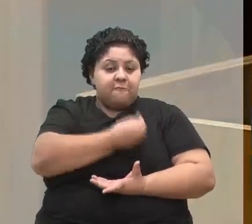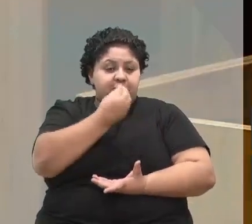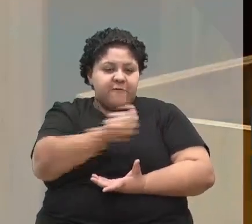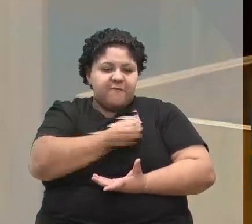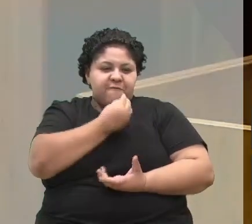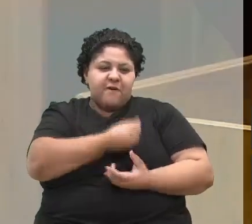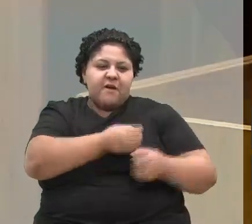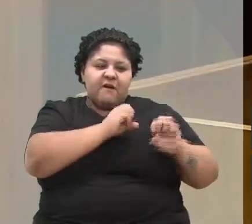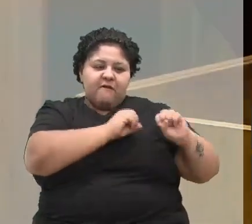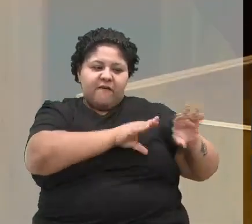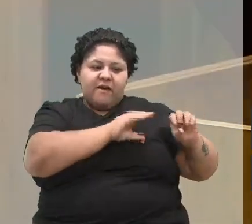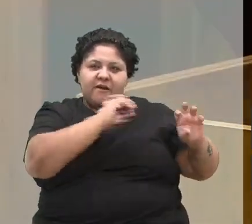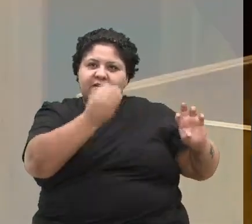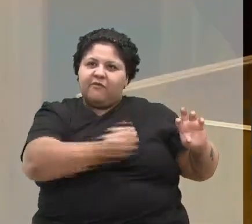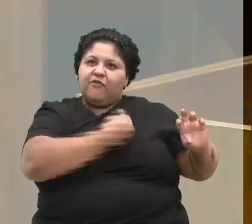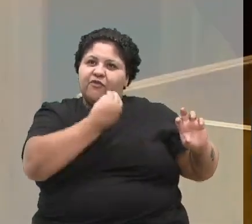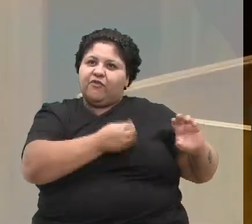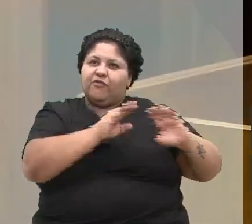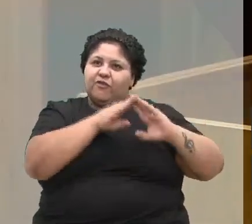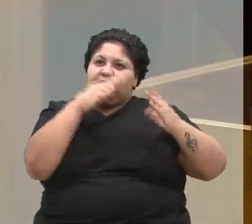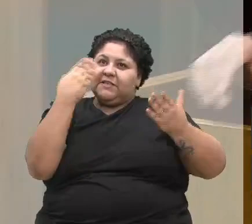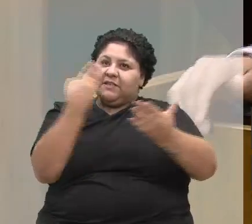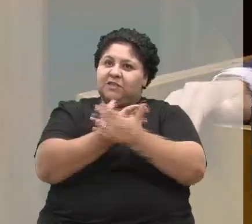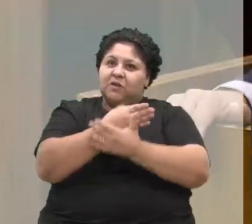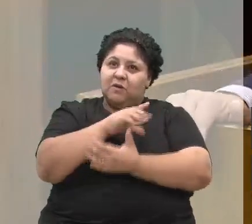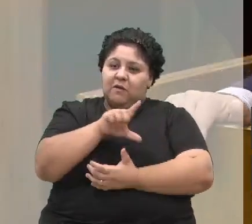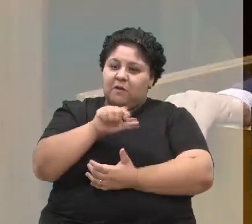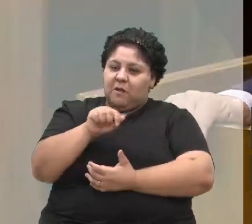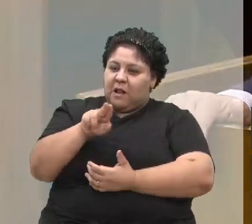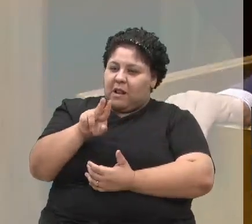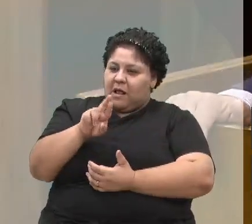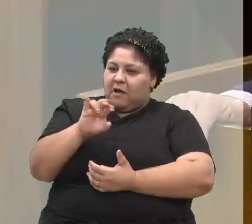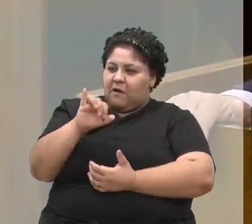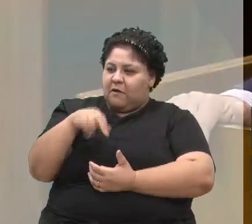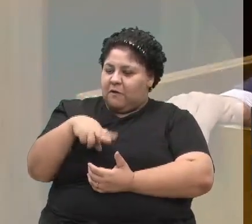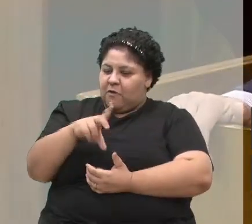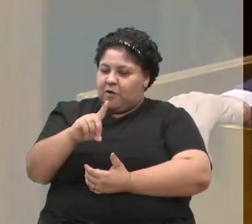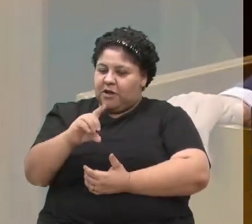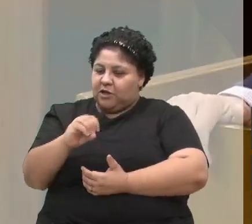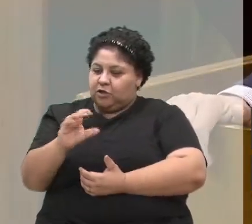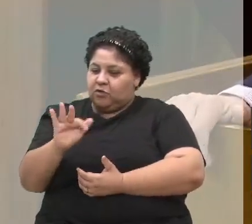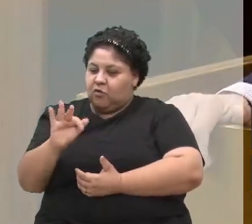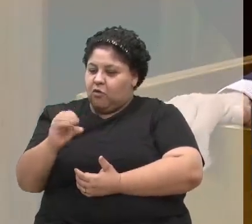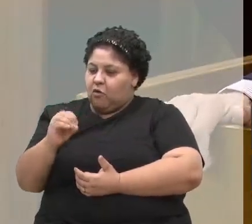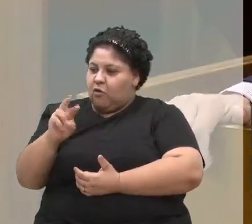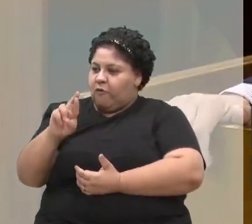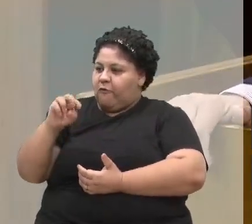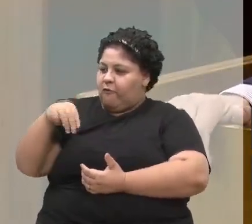educação, viva a Escola Laurindo Fórmula, viva as lideranças que